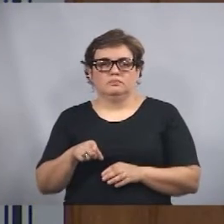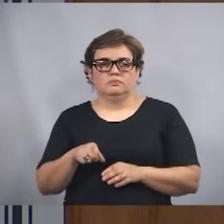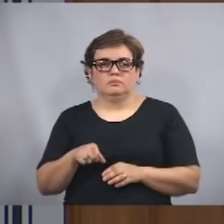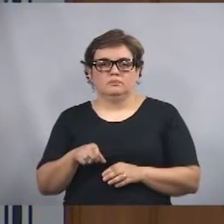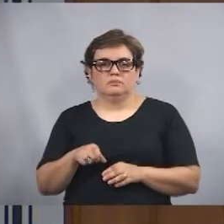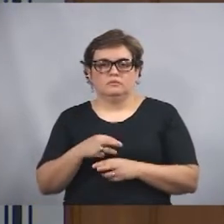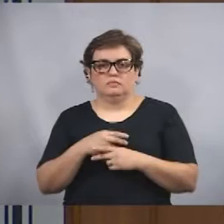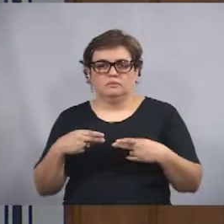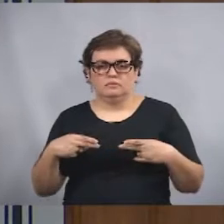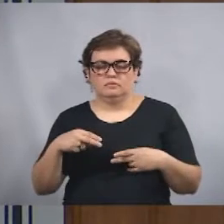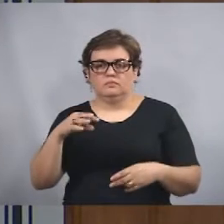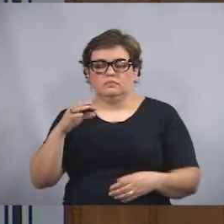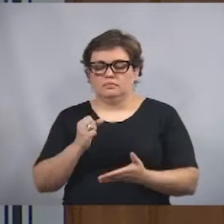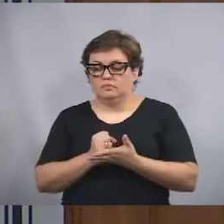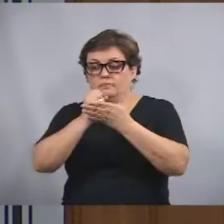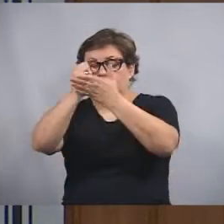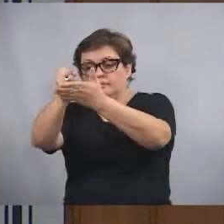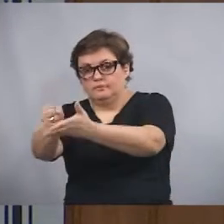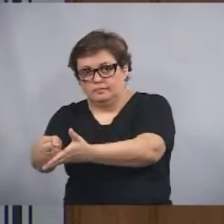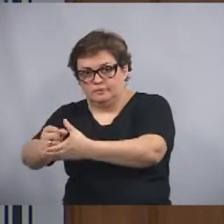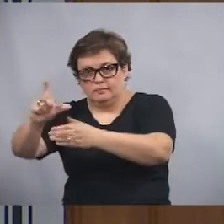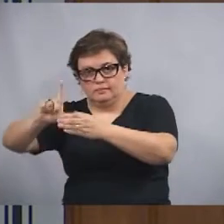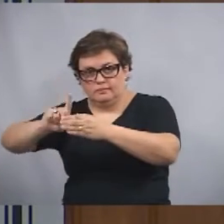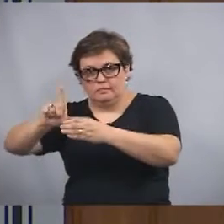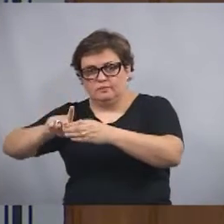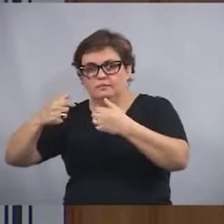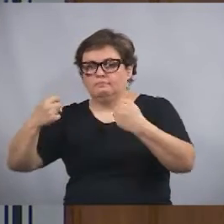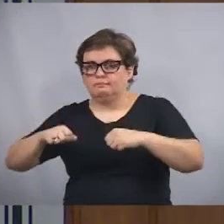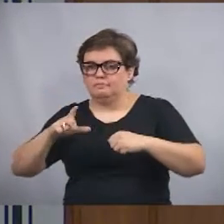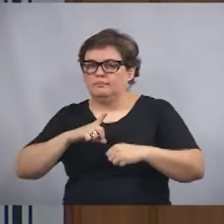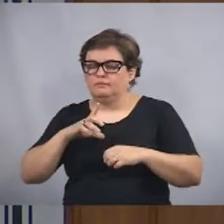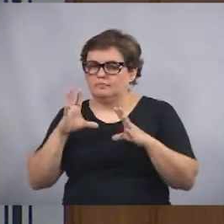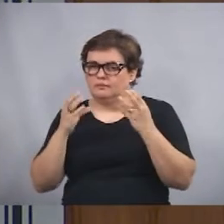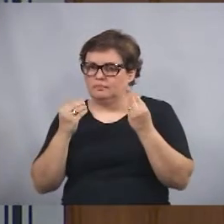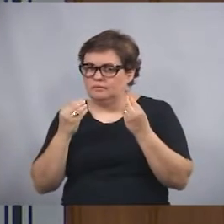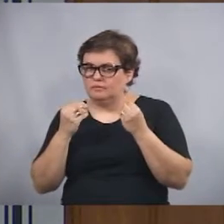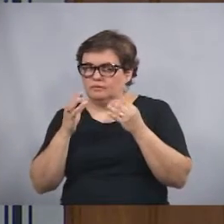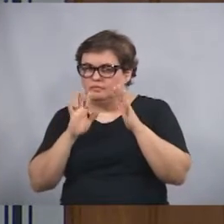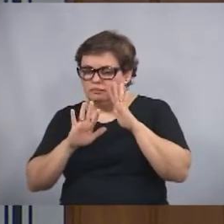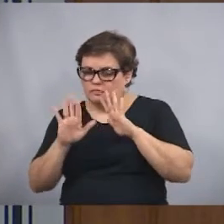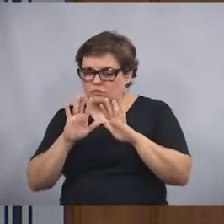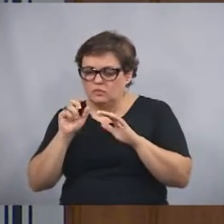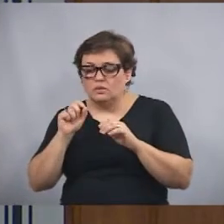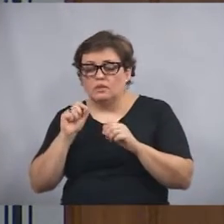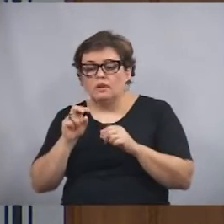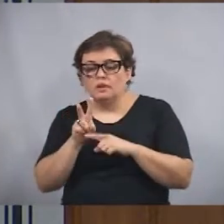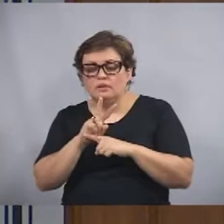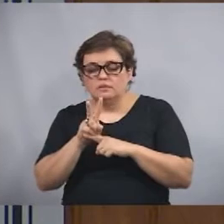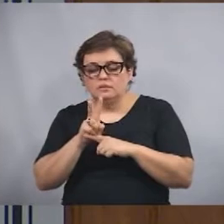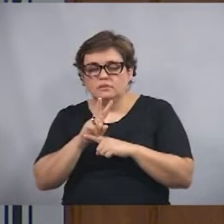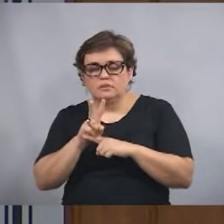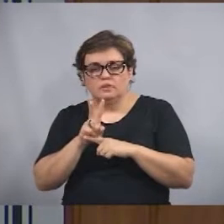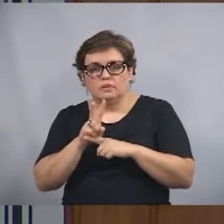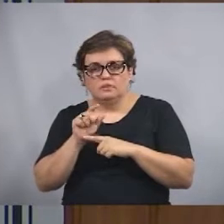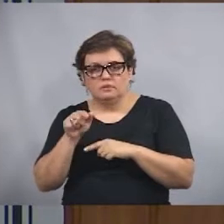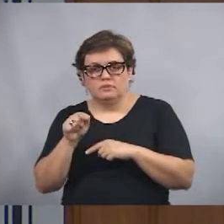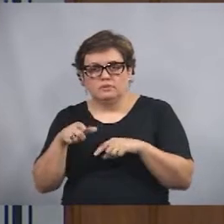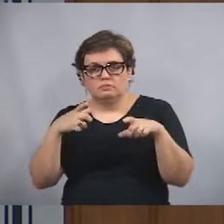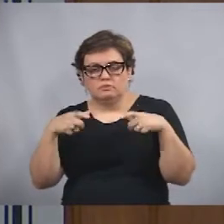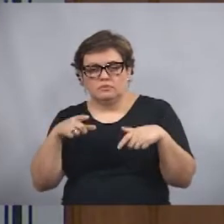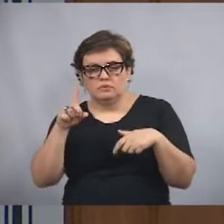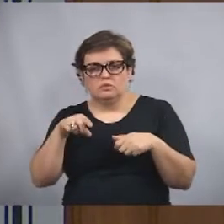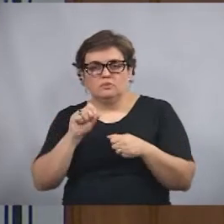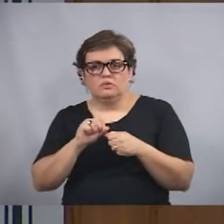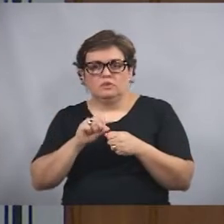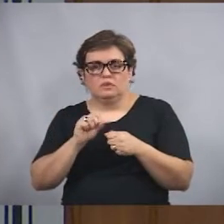transbordo essa questão precisa ser vista com muito cuidado como é que é quem é que fiscaliza a isso Onde é que